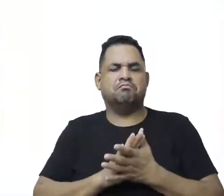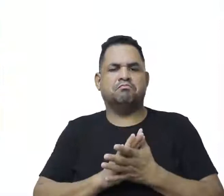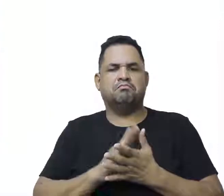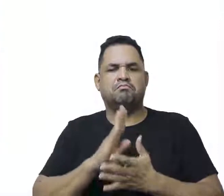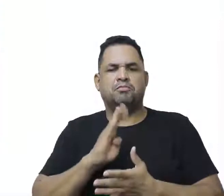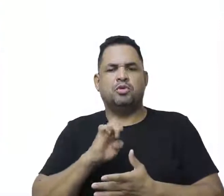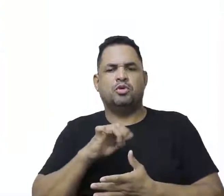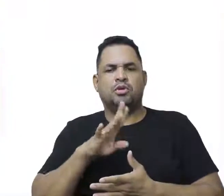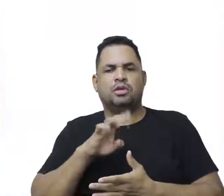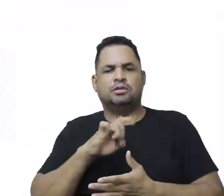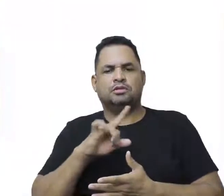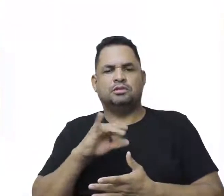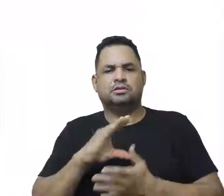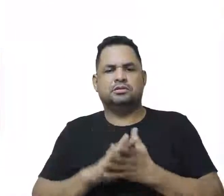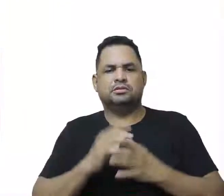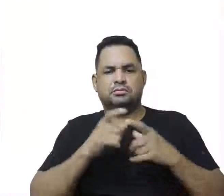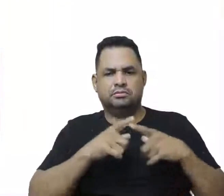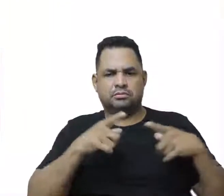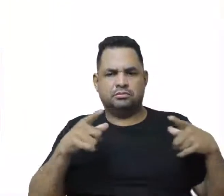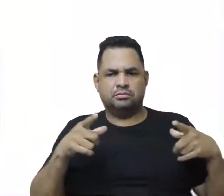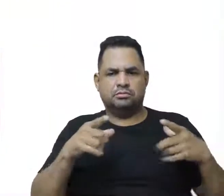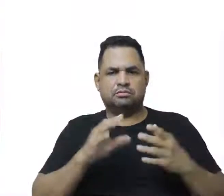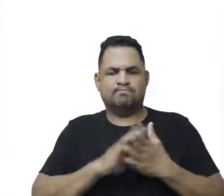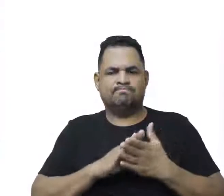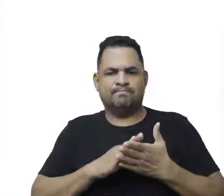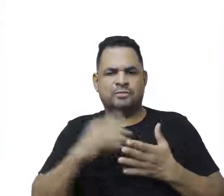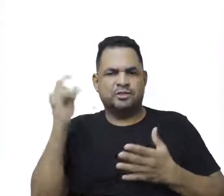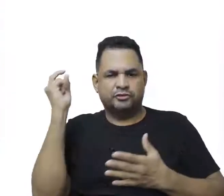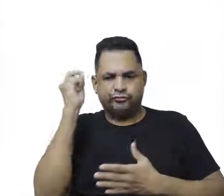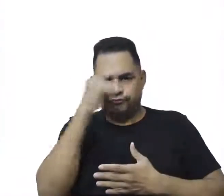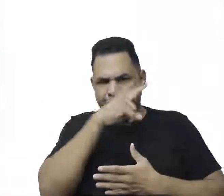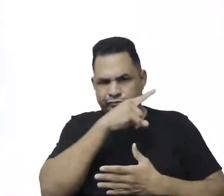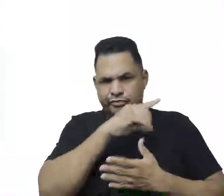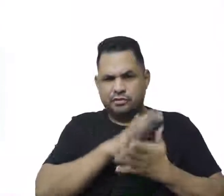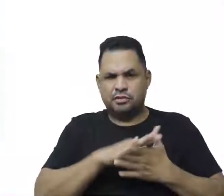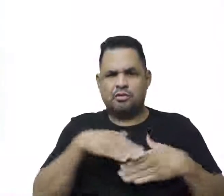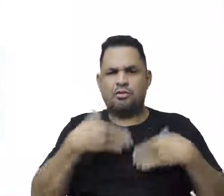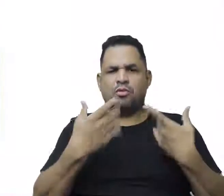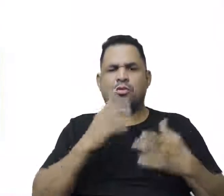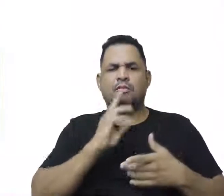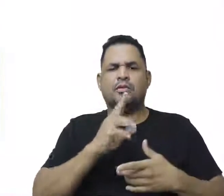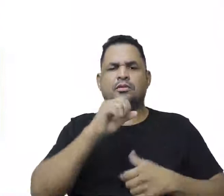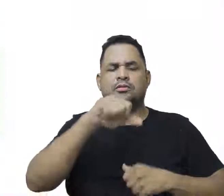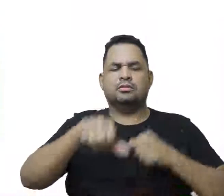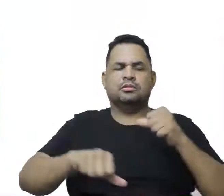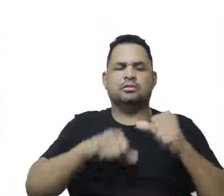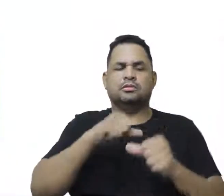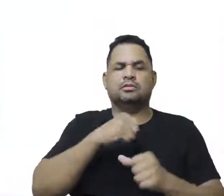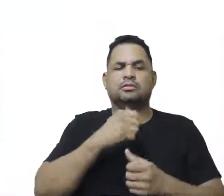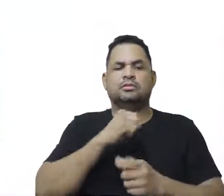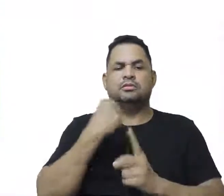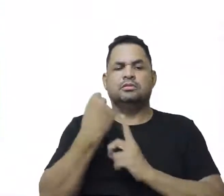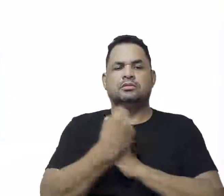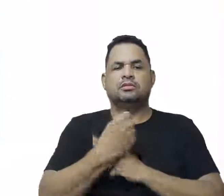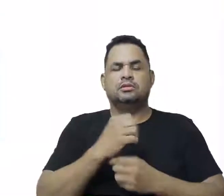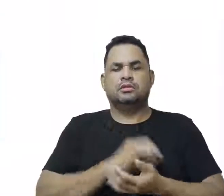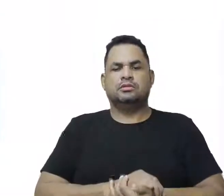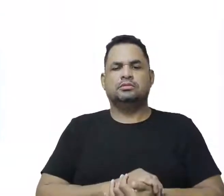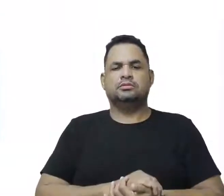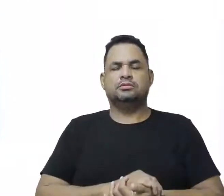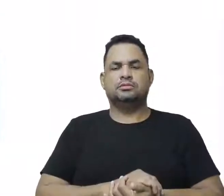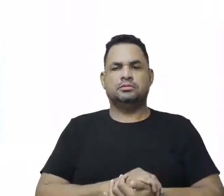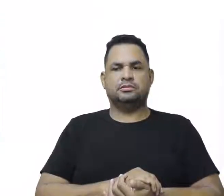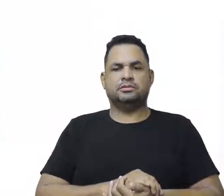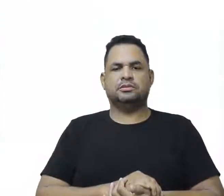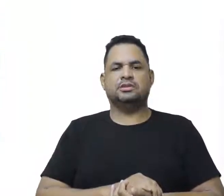dominação a burocratização crescente seria um entrave à qualquer processo de mudança social e